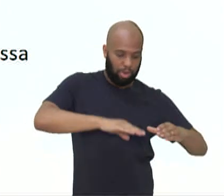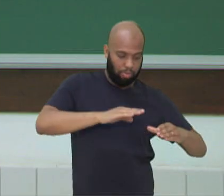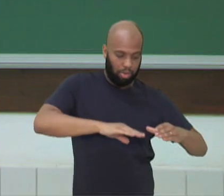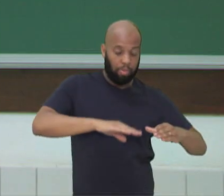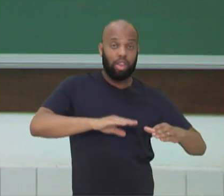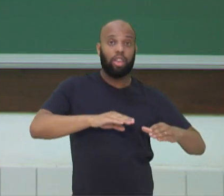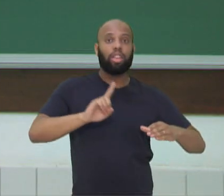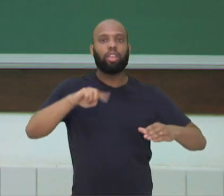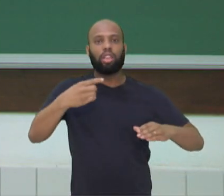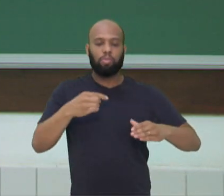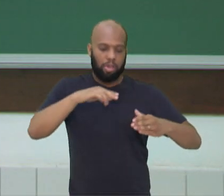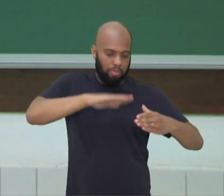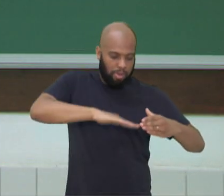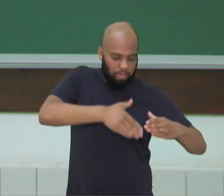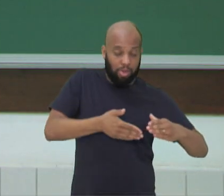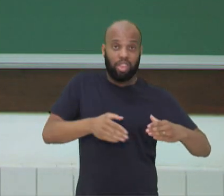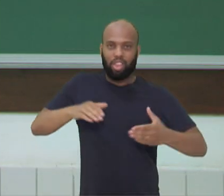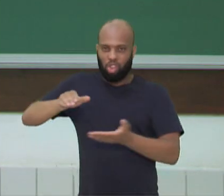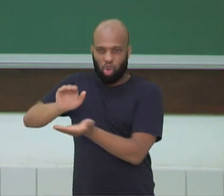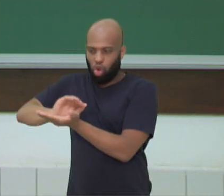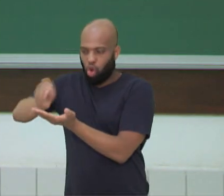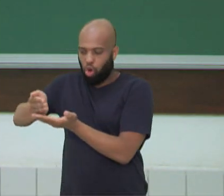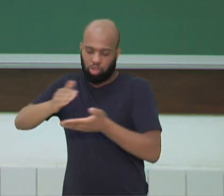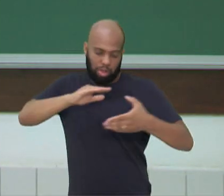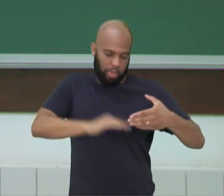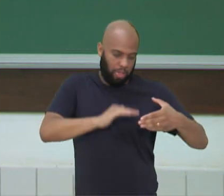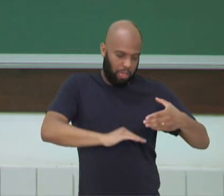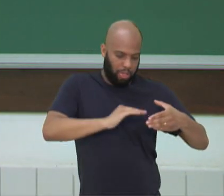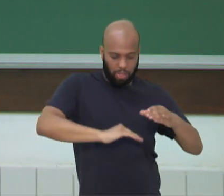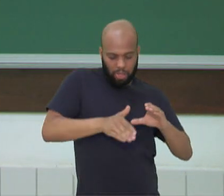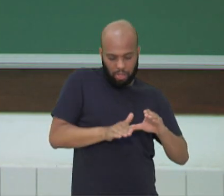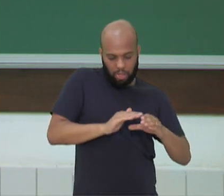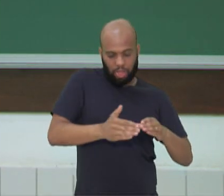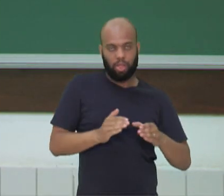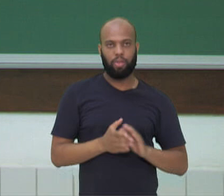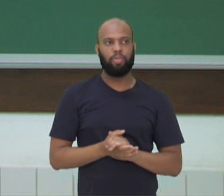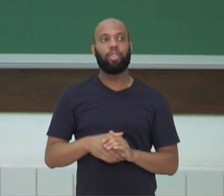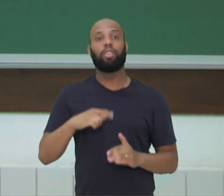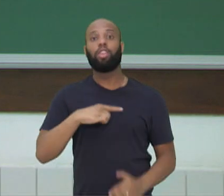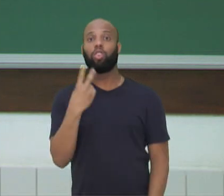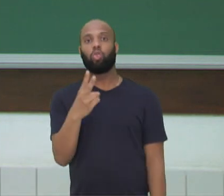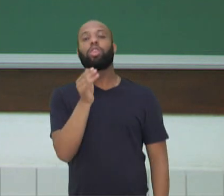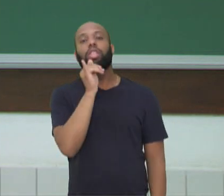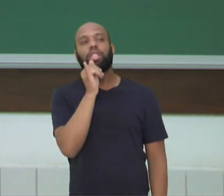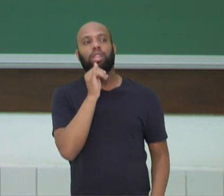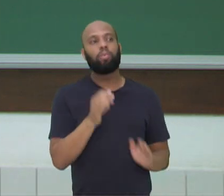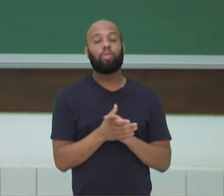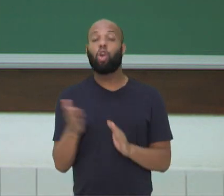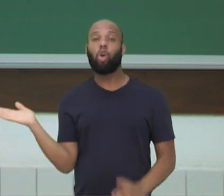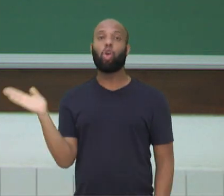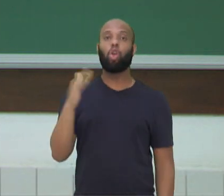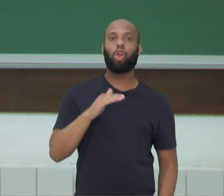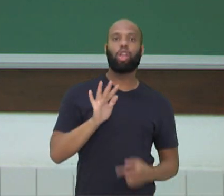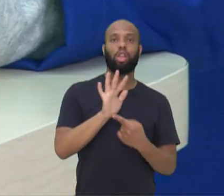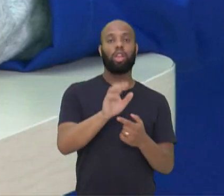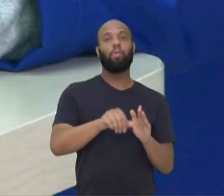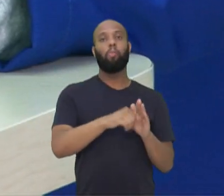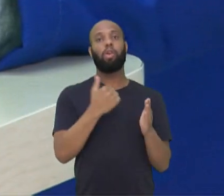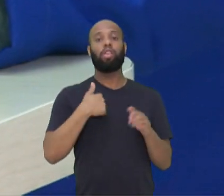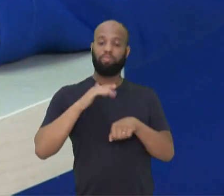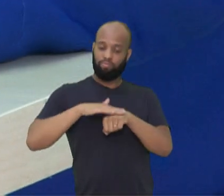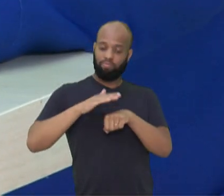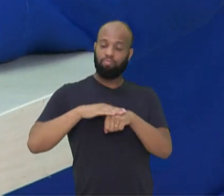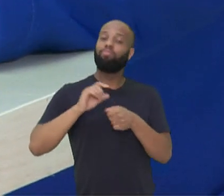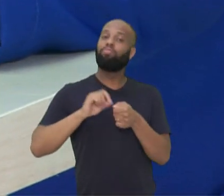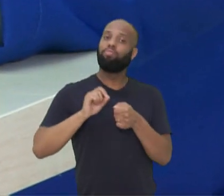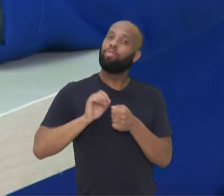eu trouxe para vocês aqui 2 exemplos. Então, aqui eu trouxe para vocês o primeiro. Eu fiz para